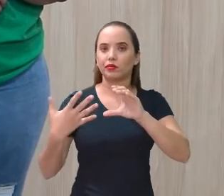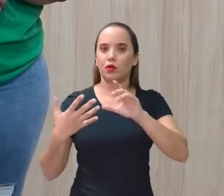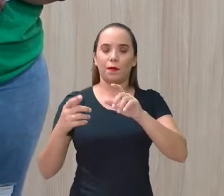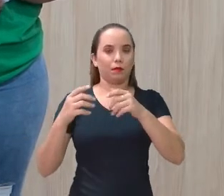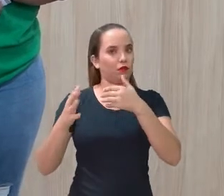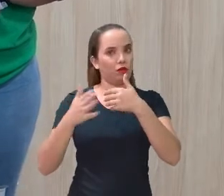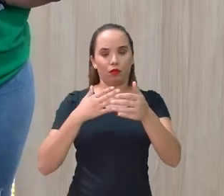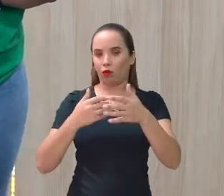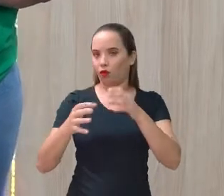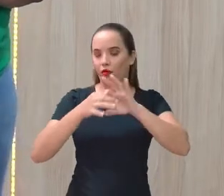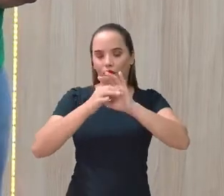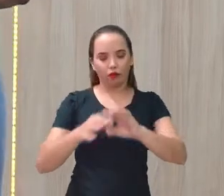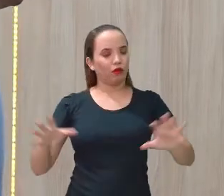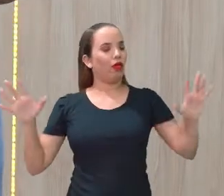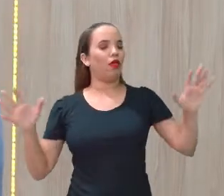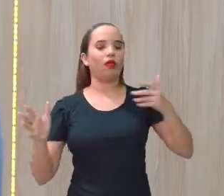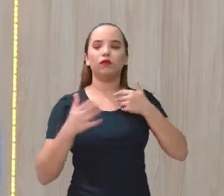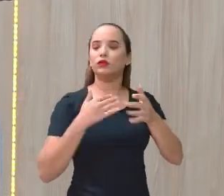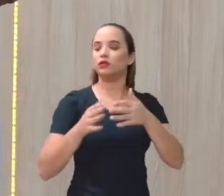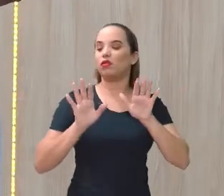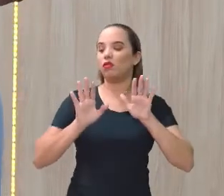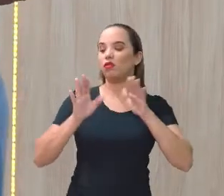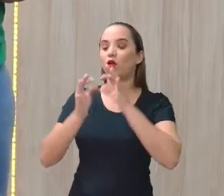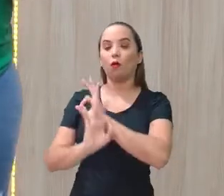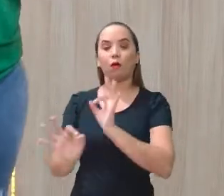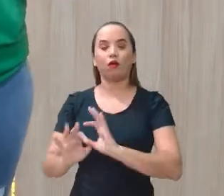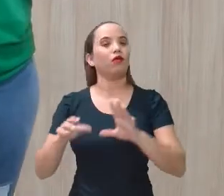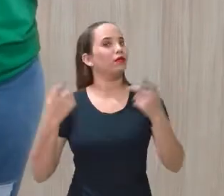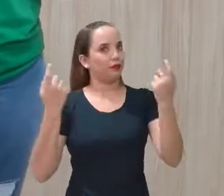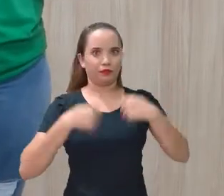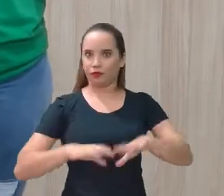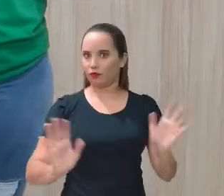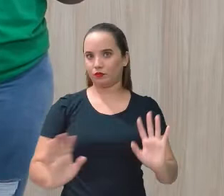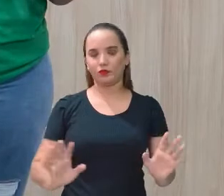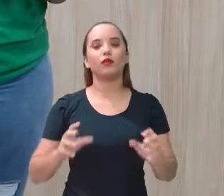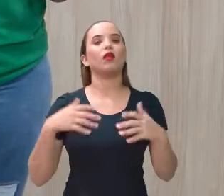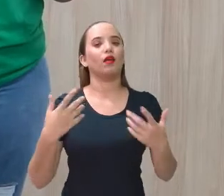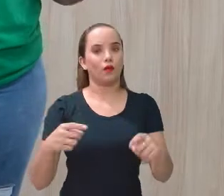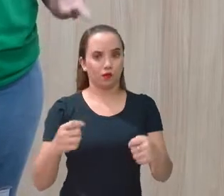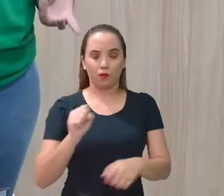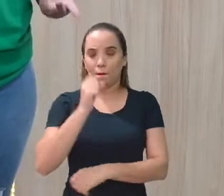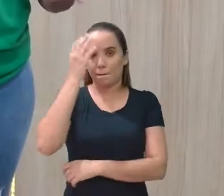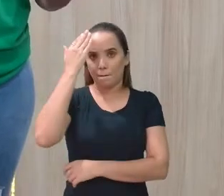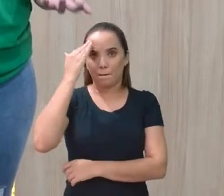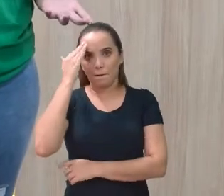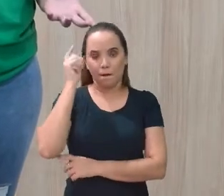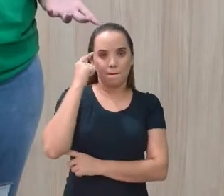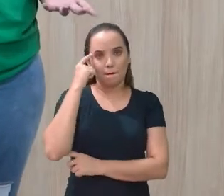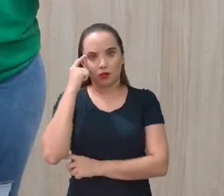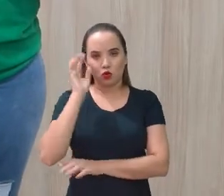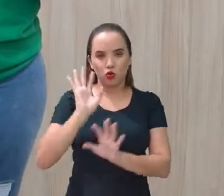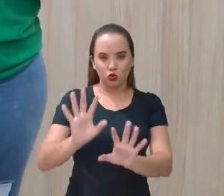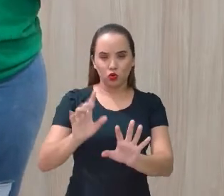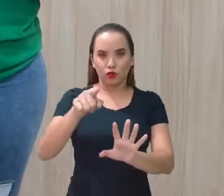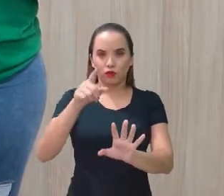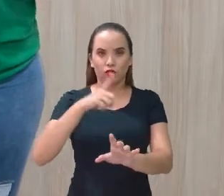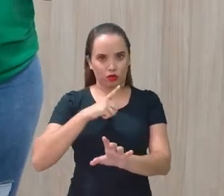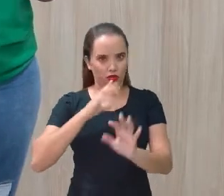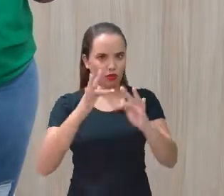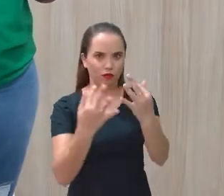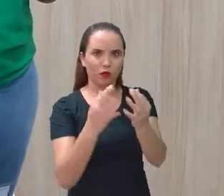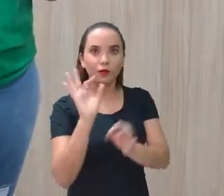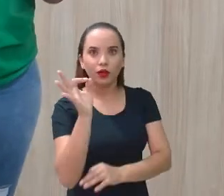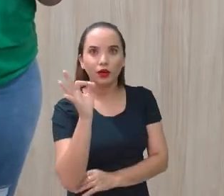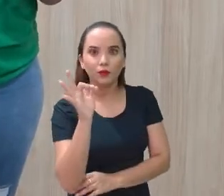certo? Então, identidade. Você tem a sua identidade. Imagine, você tem uma família, certo? Então, todo mundo